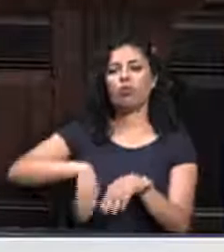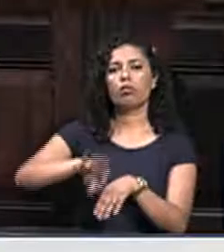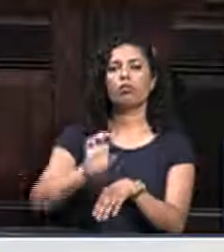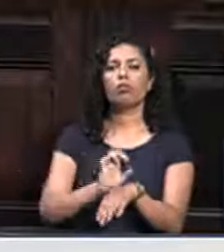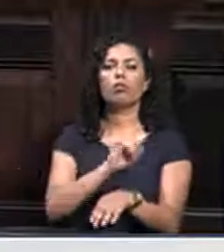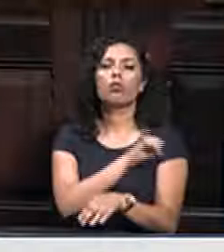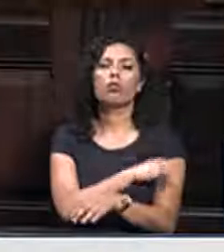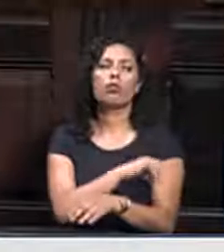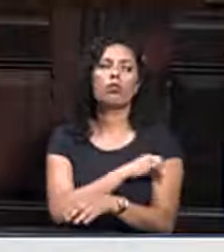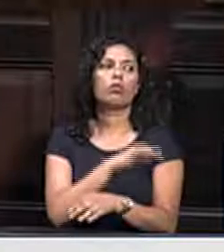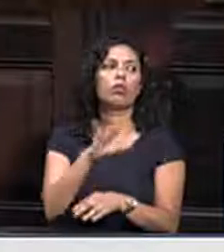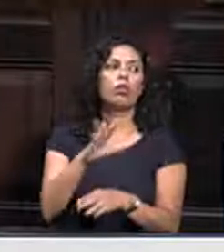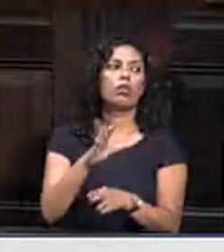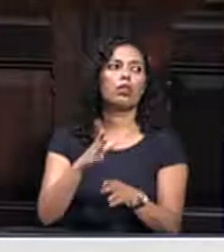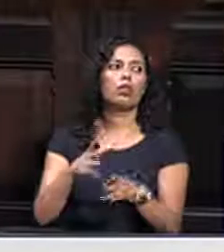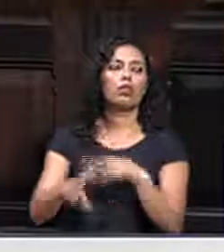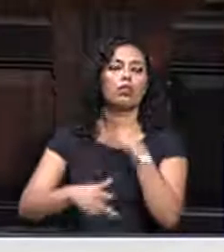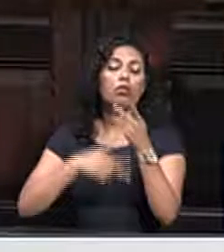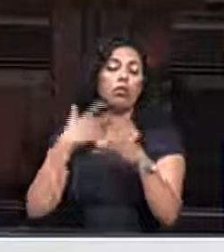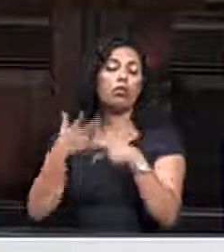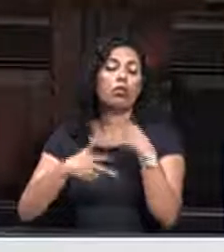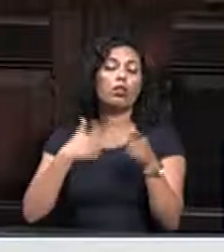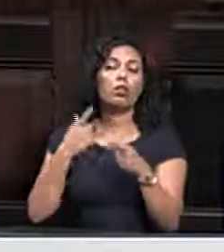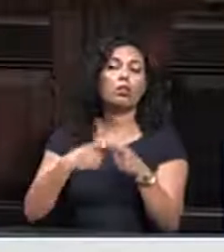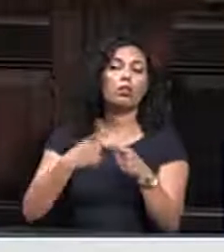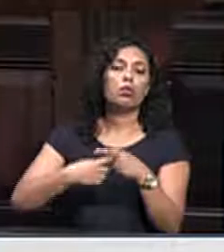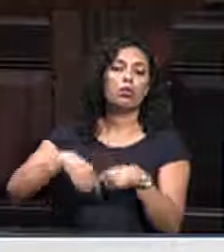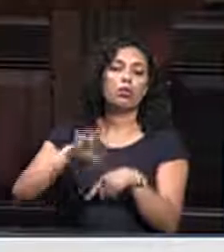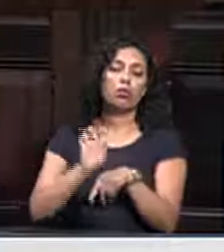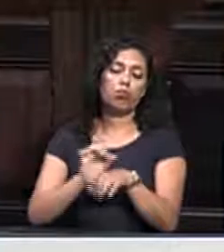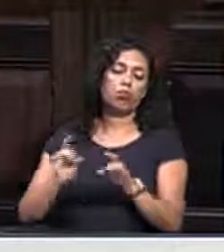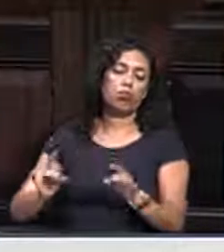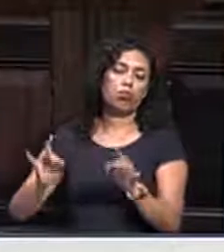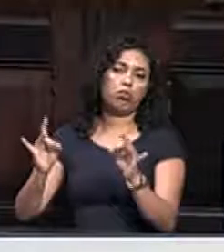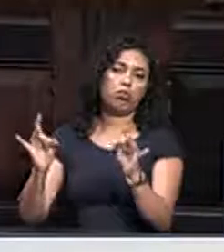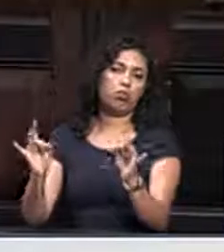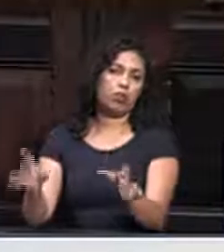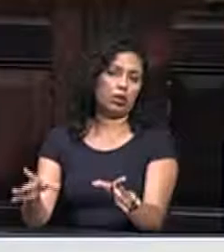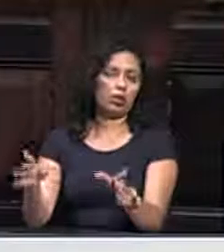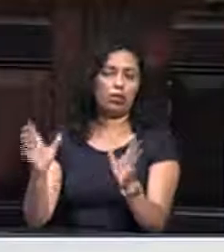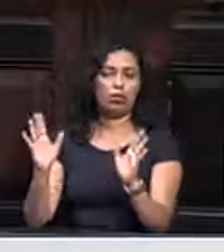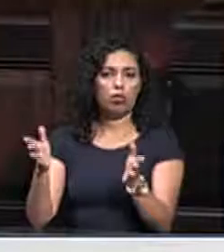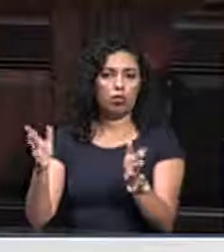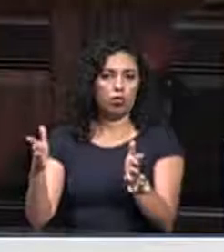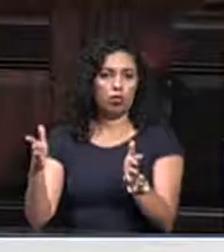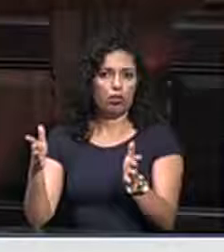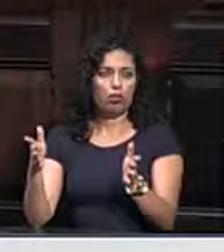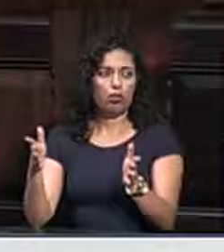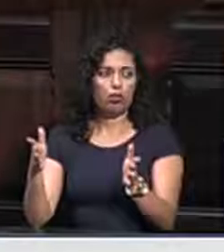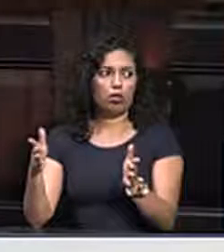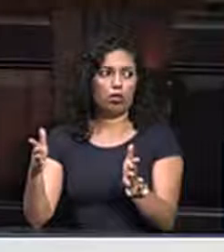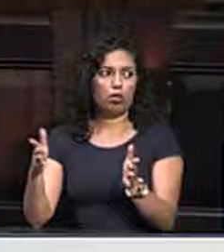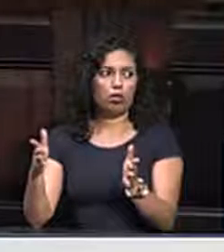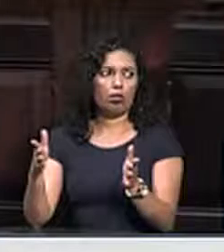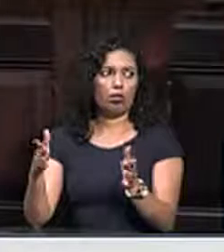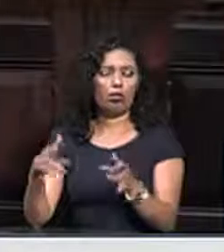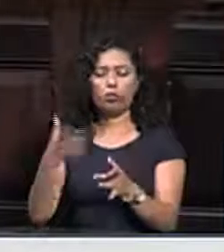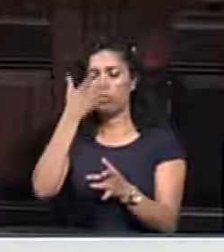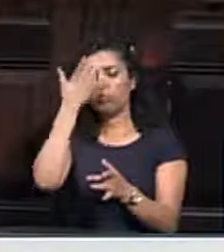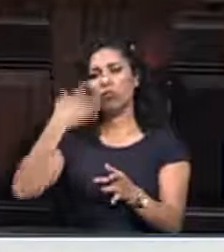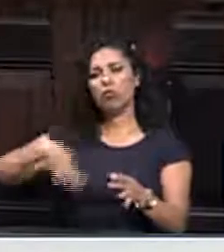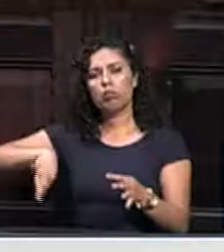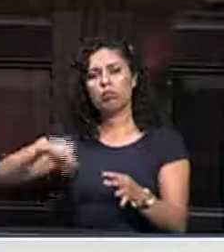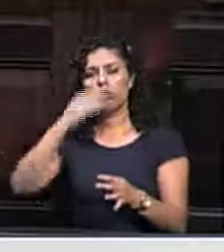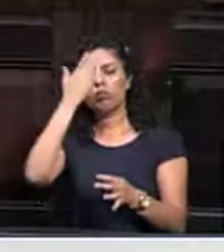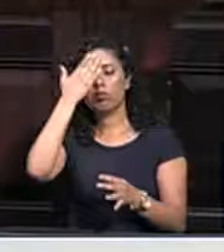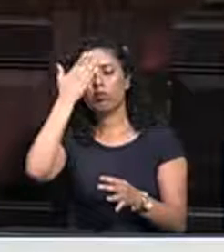argumento típico da irresponsabilidade do estado junto aos produtores rurais do Rio de Janeiro. Todo mundo sabe que